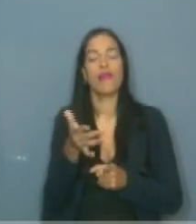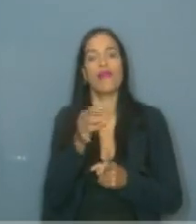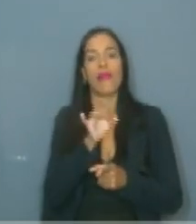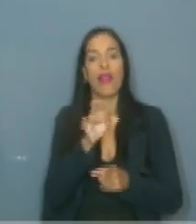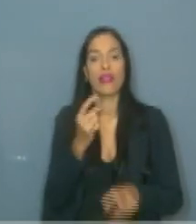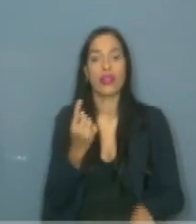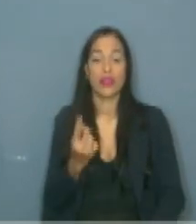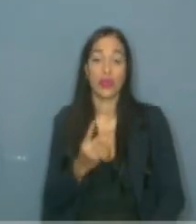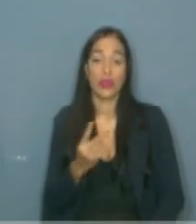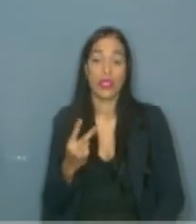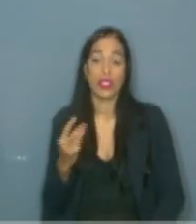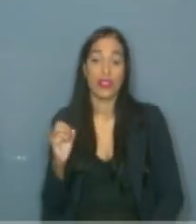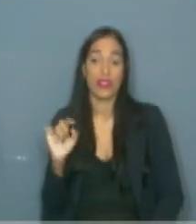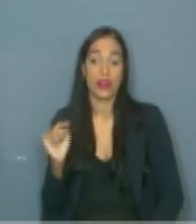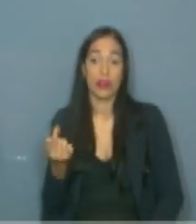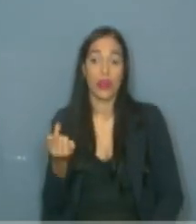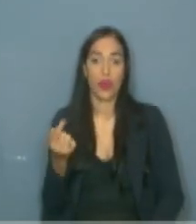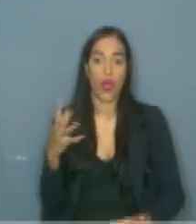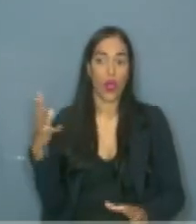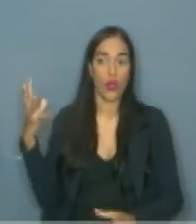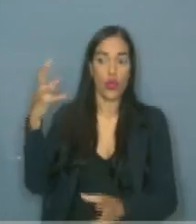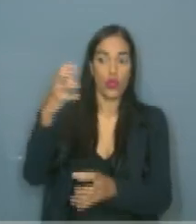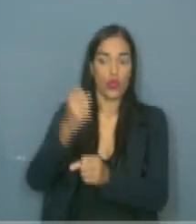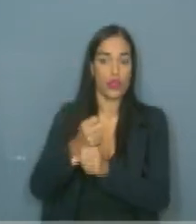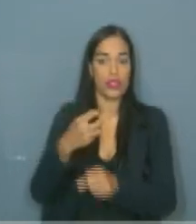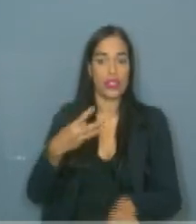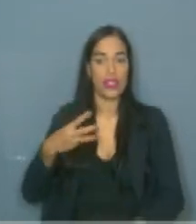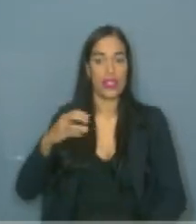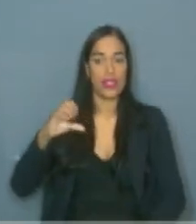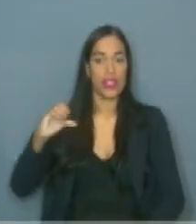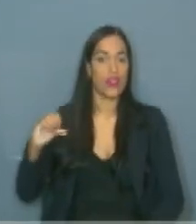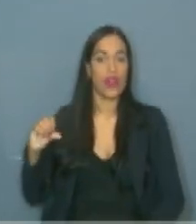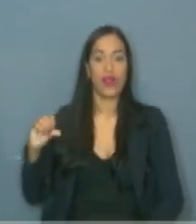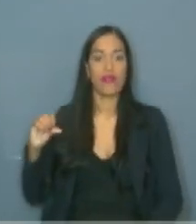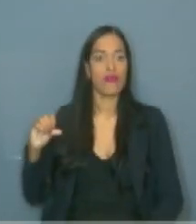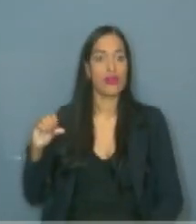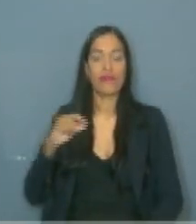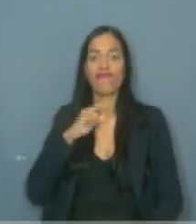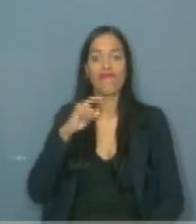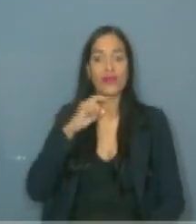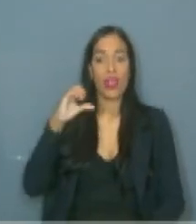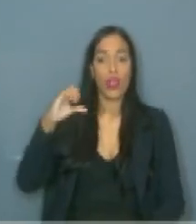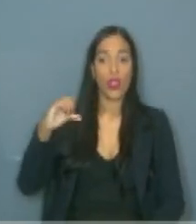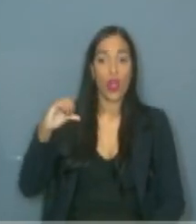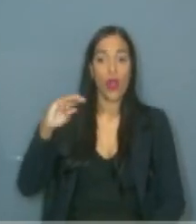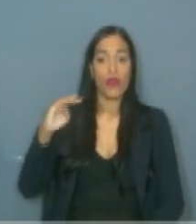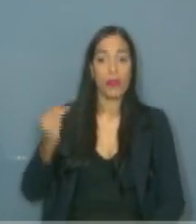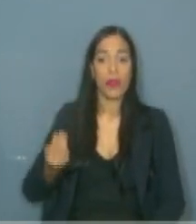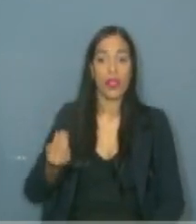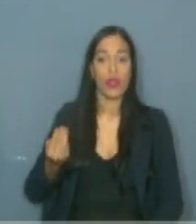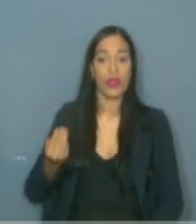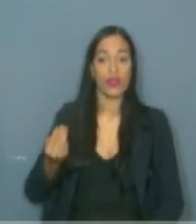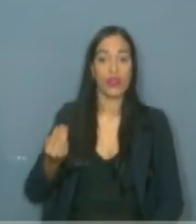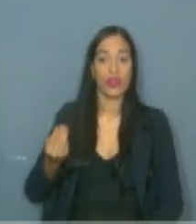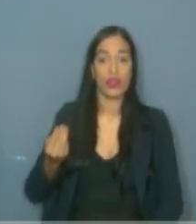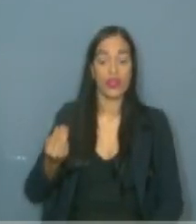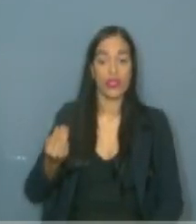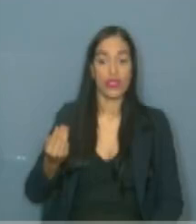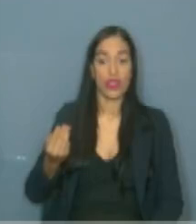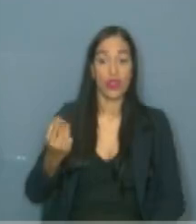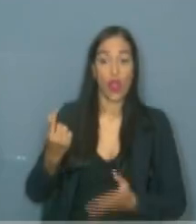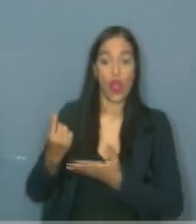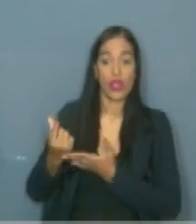Somando todas essas emendas, de todos os 39, não dá 9 milhões de reais, no orçamento de 9